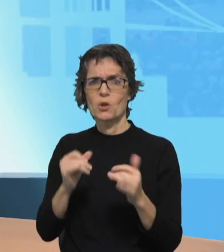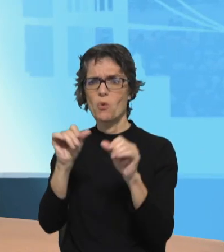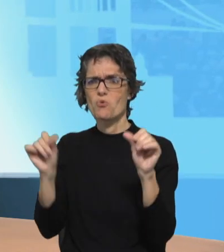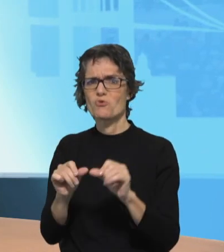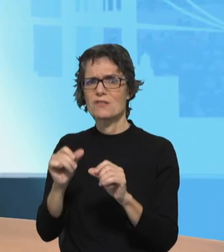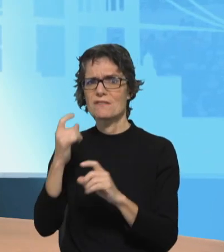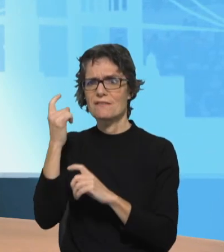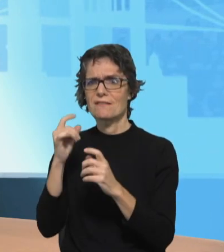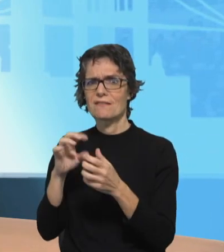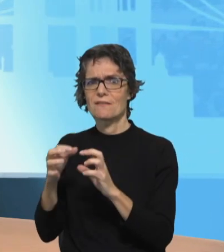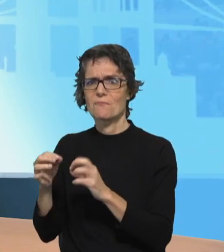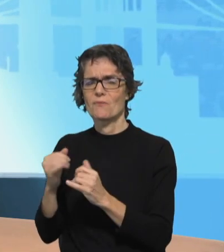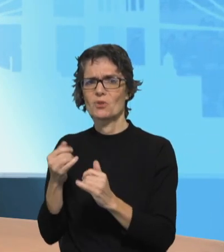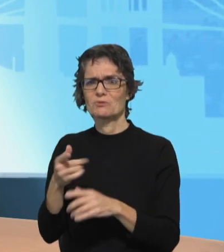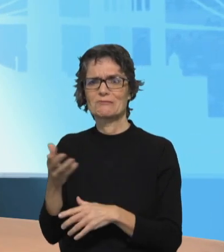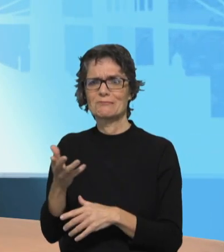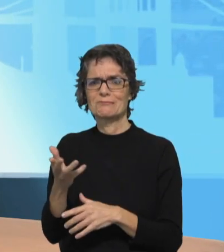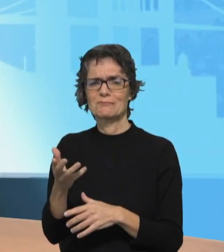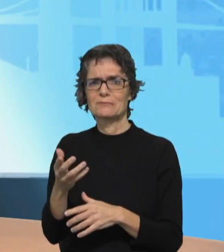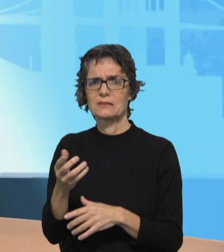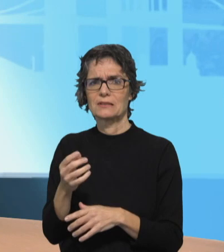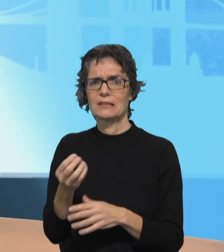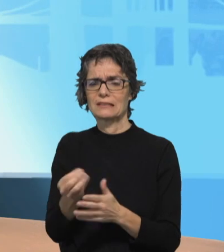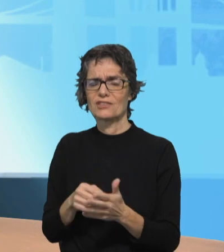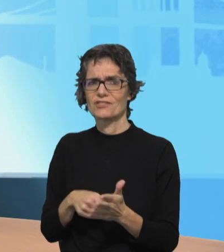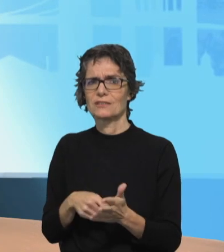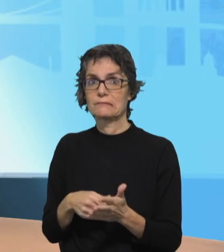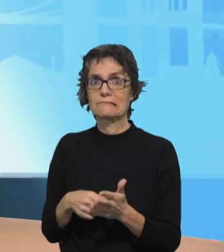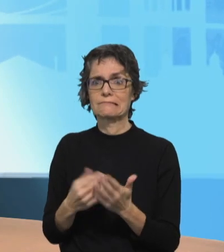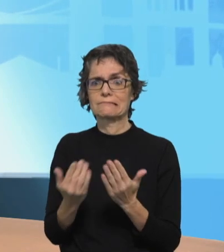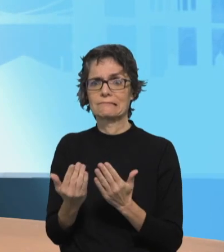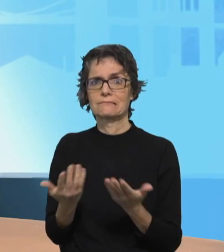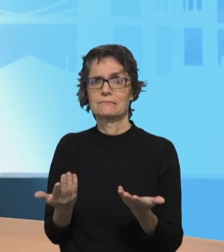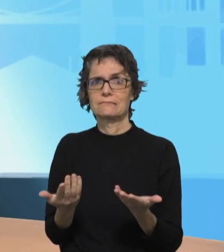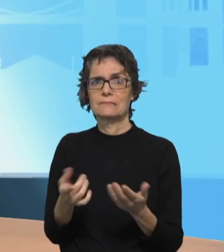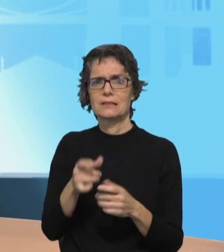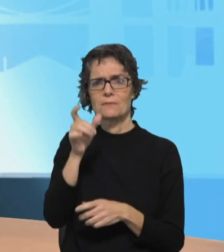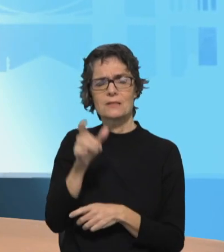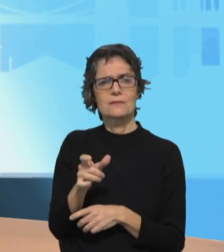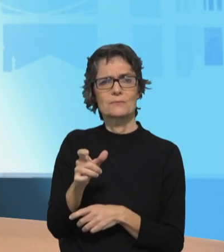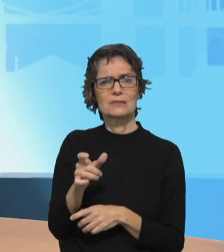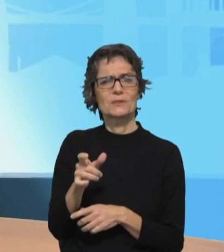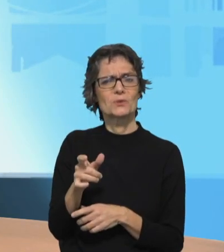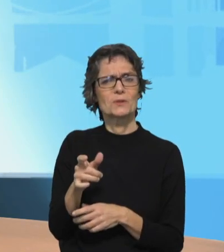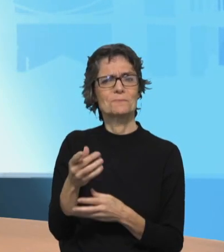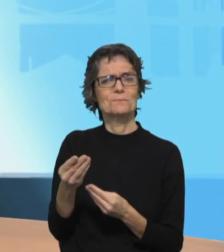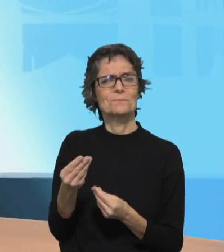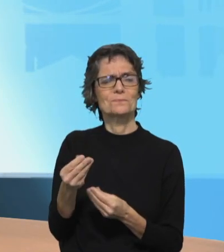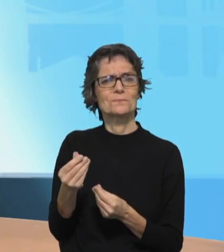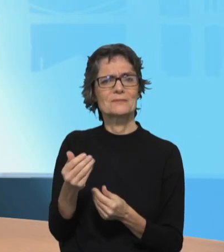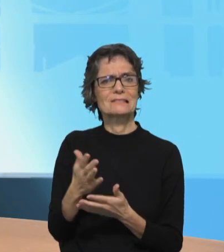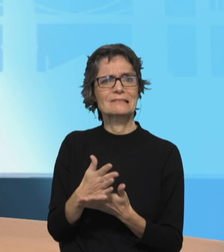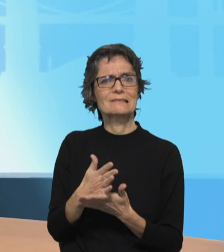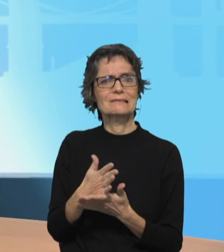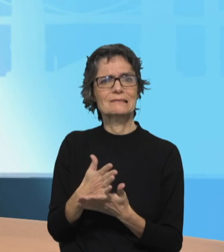de pensamento gerido por uma inteligência artificial e o próprio homem vai ficando um tanto ou quanto numa